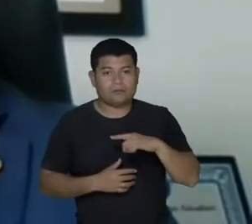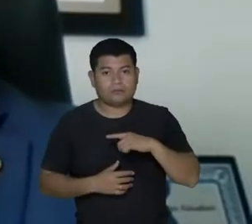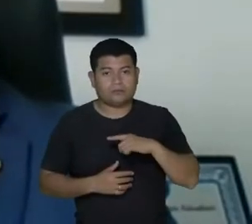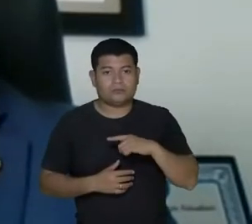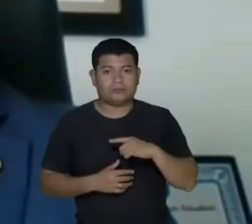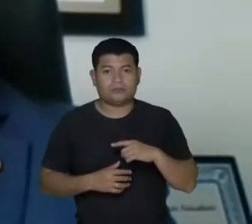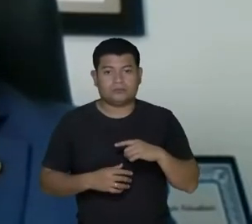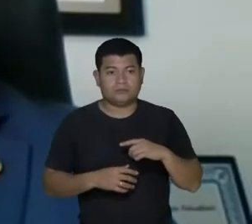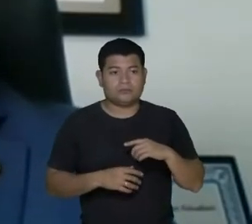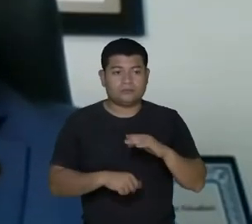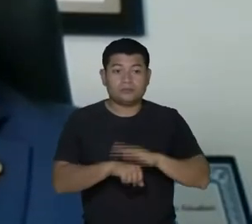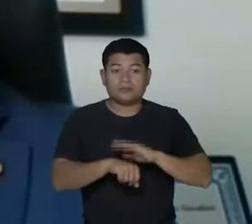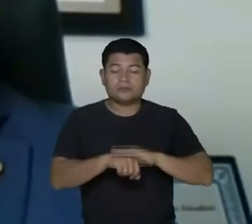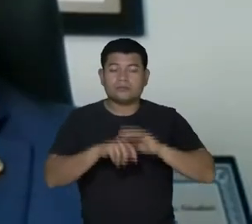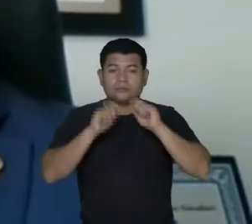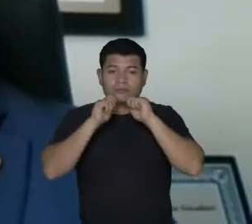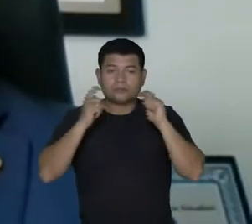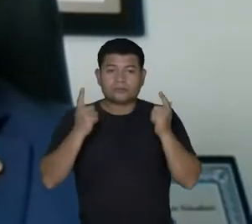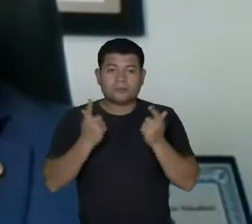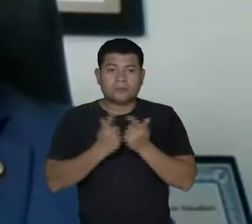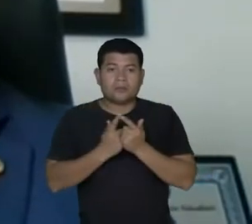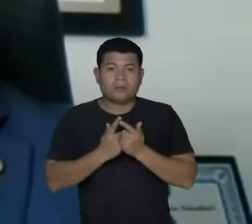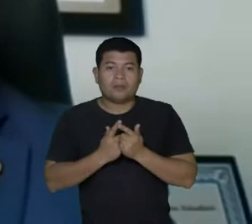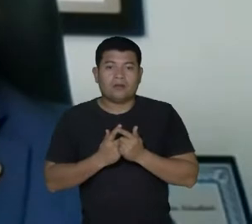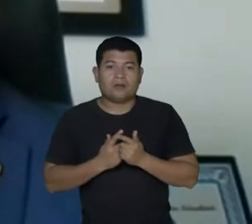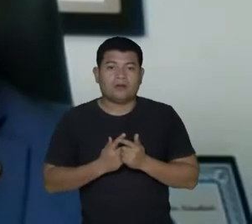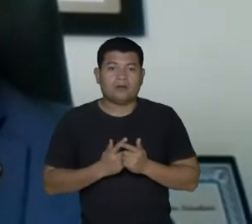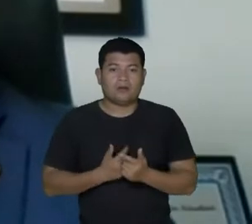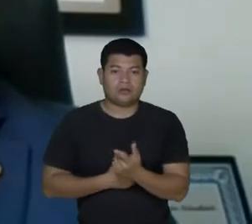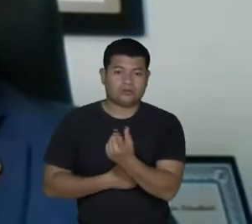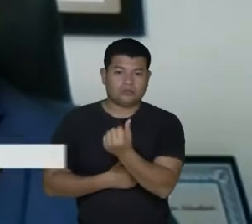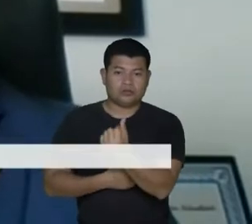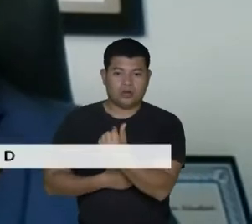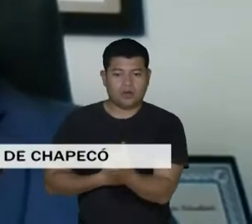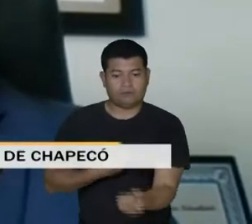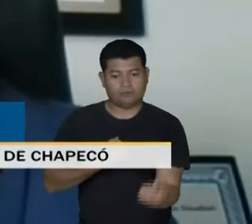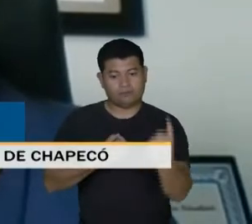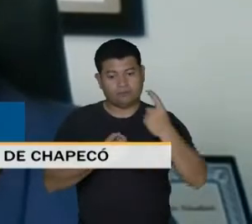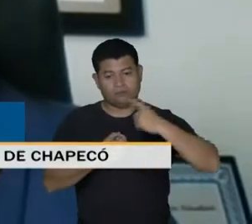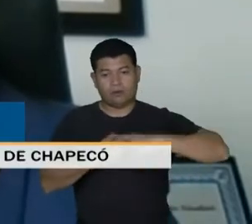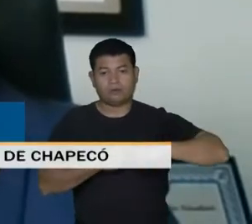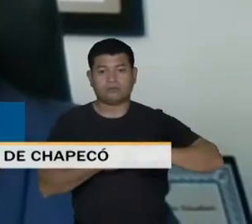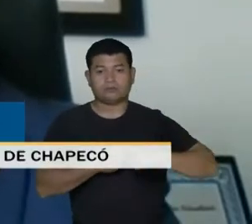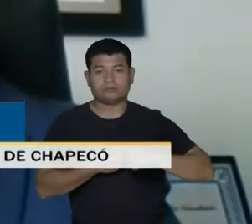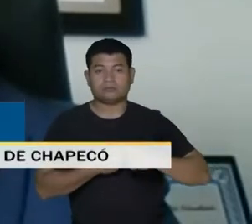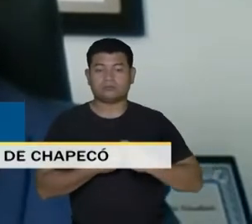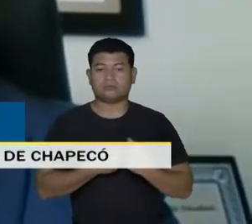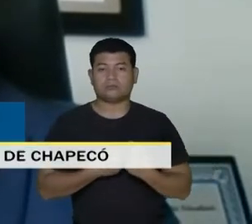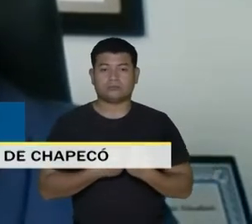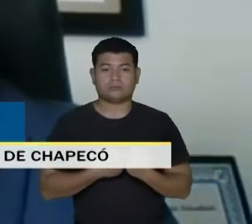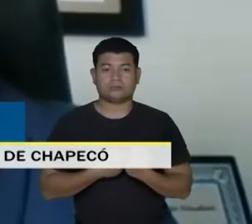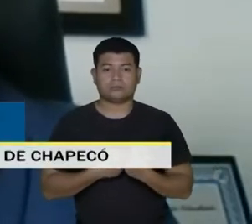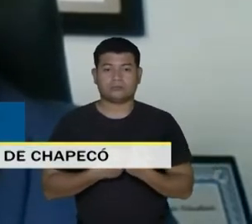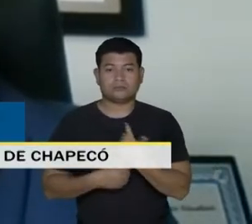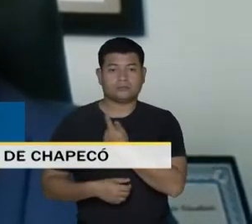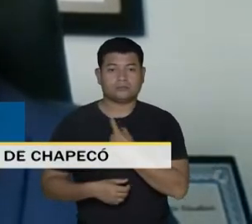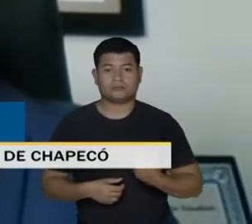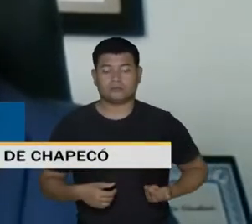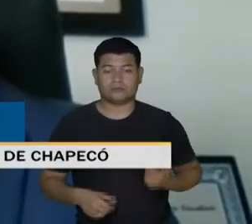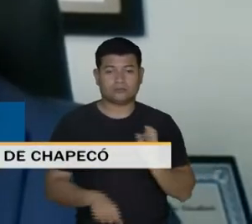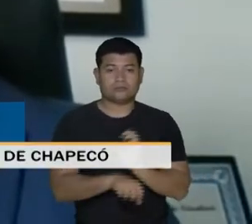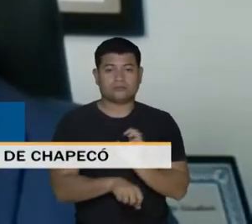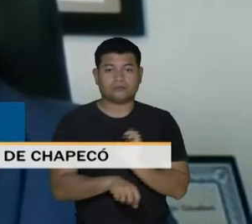Assembleia Legislativa a devolução de recursos para o governo do